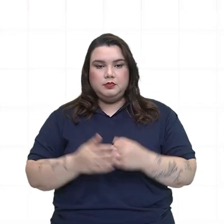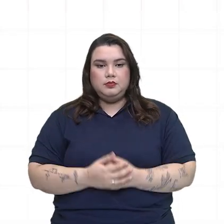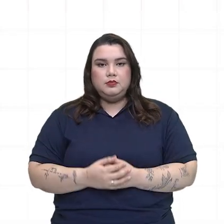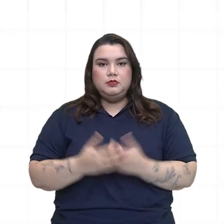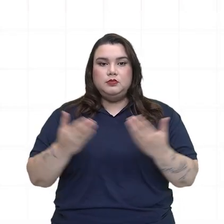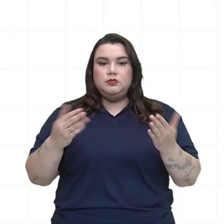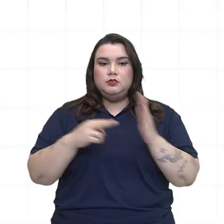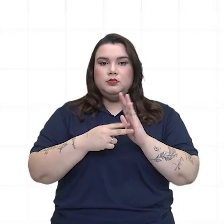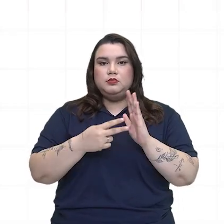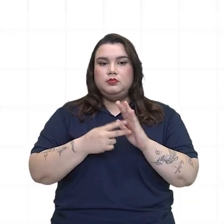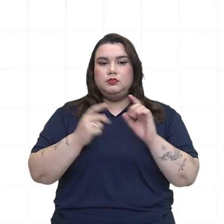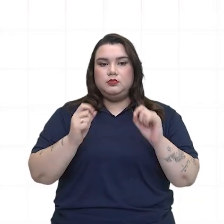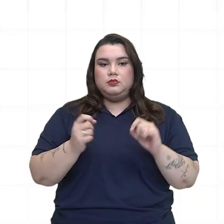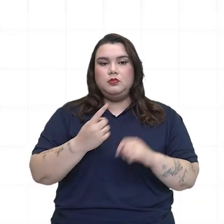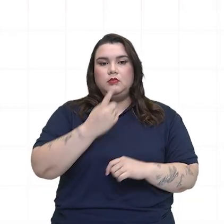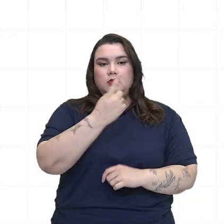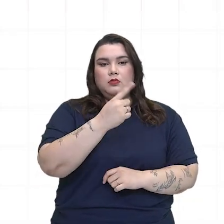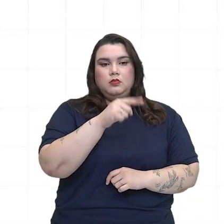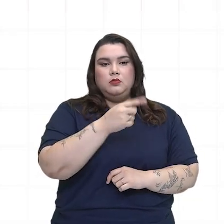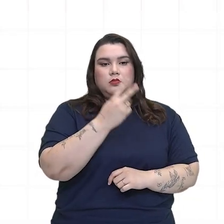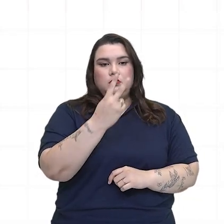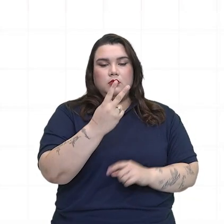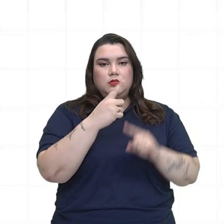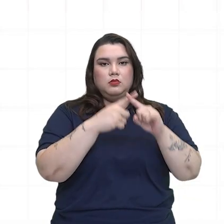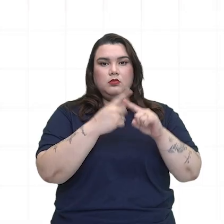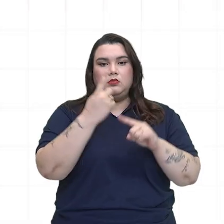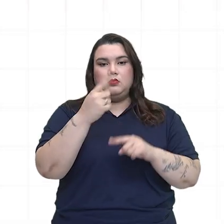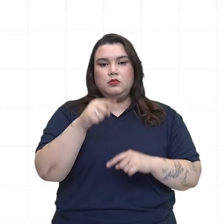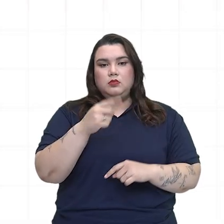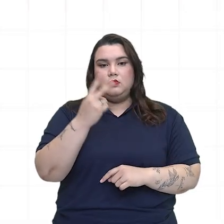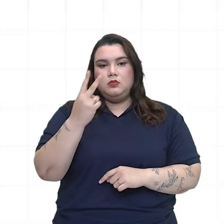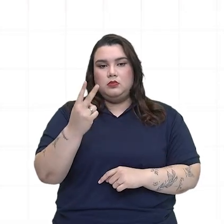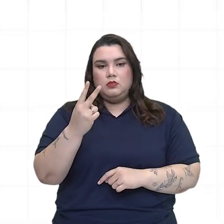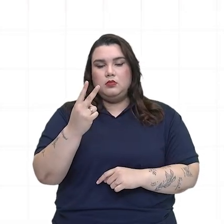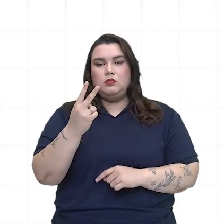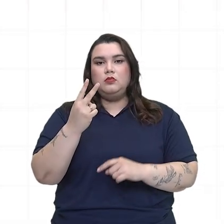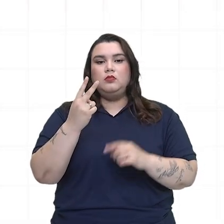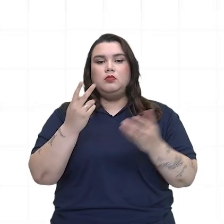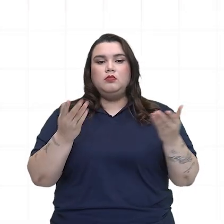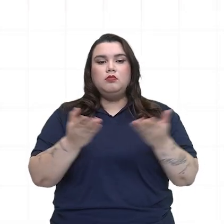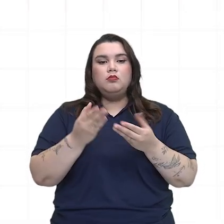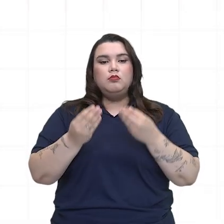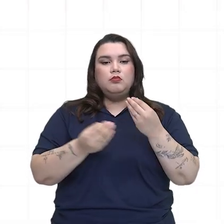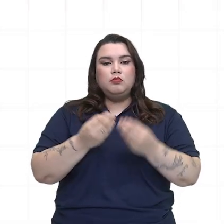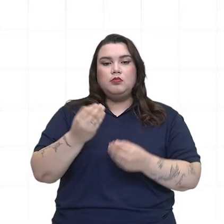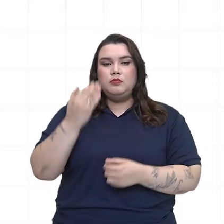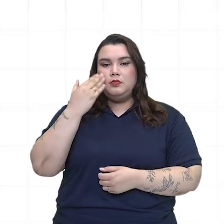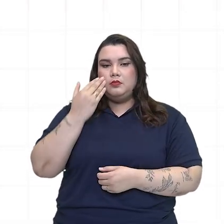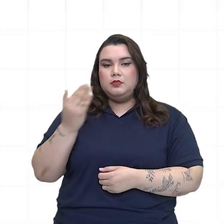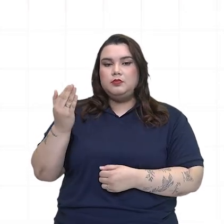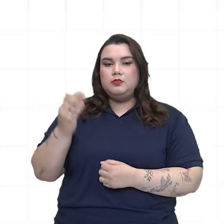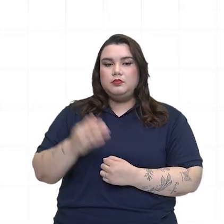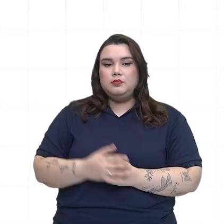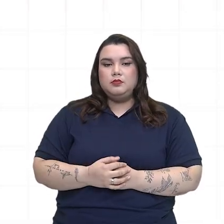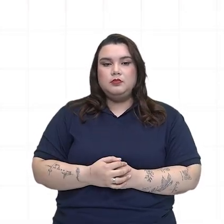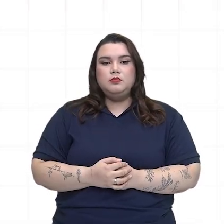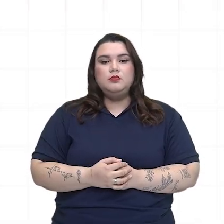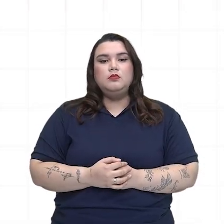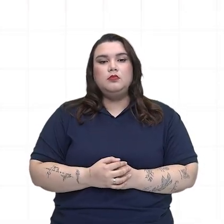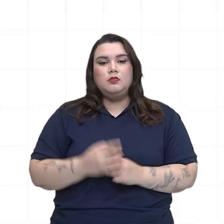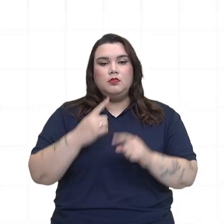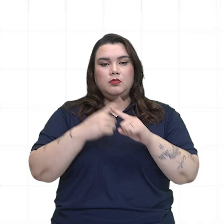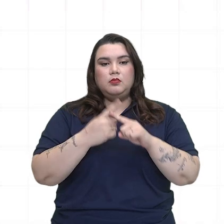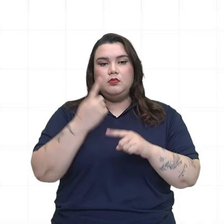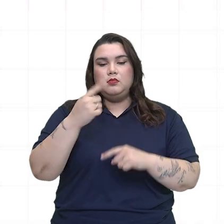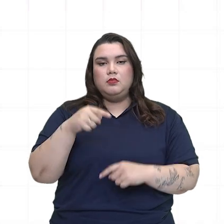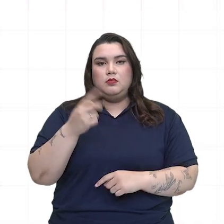Ou seja, você vai fazendo 1,2 vezes 1,2. Vejamos quanto é que dá. Ó. e depois